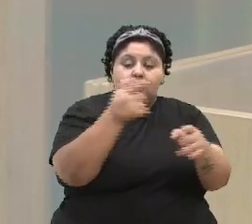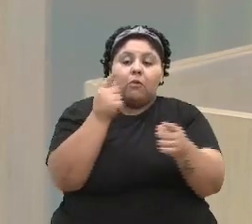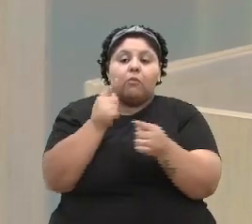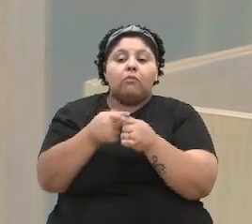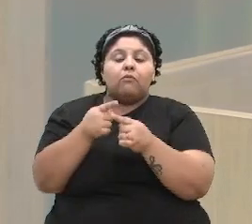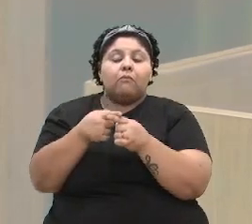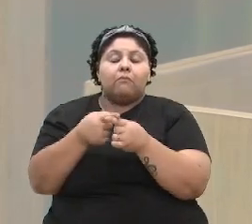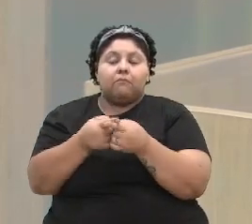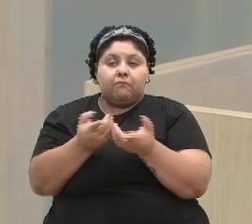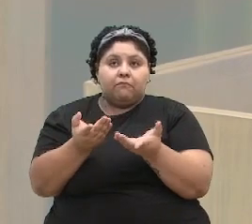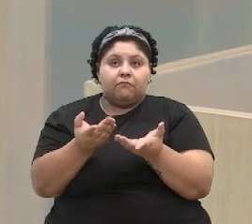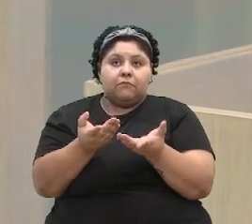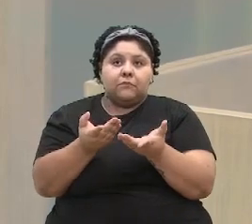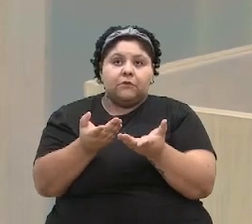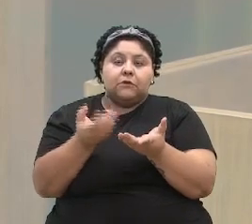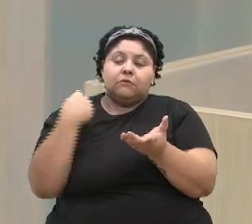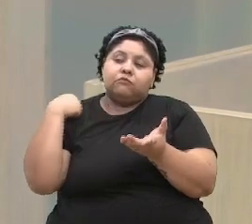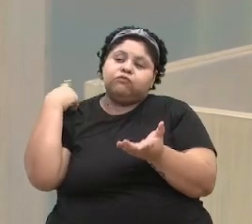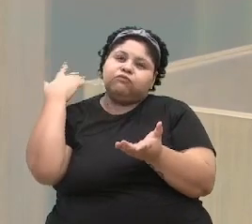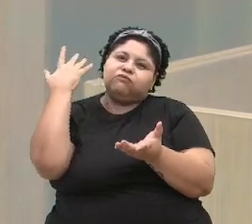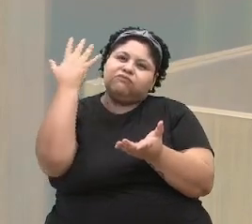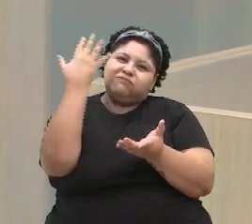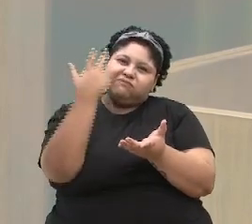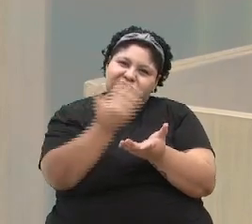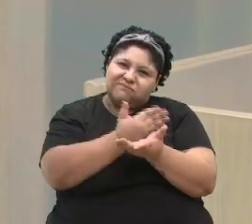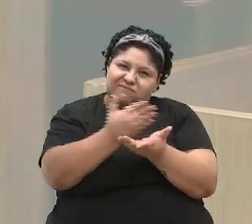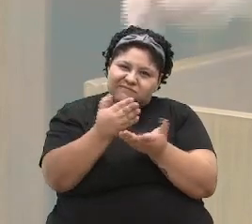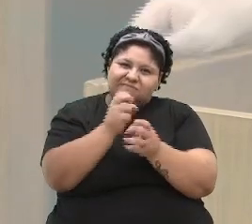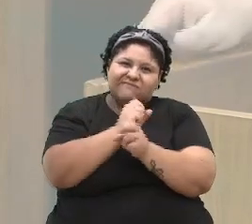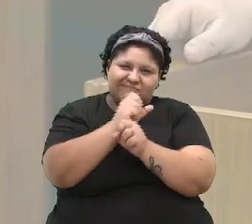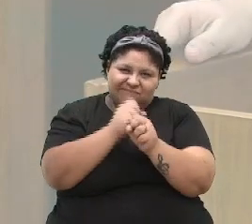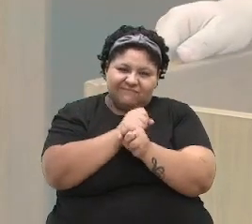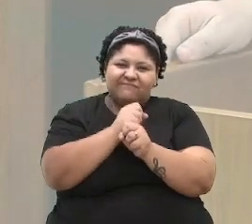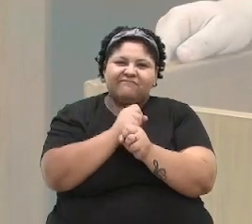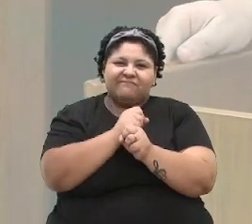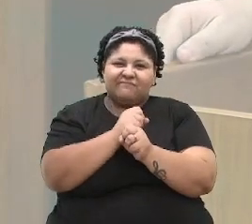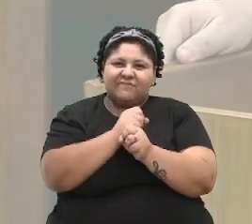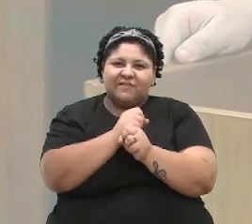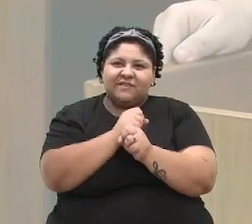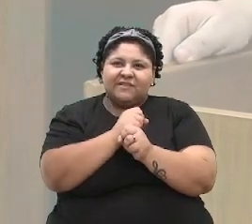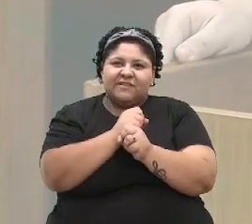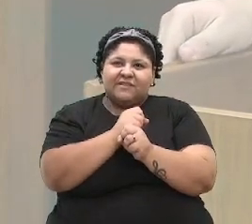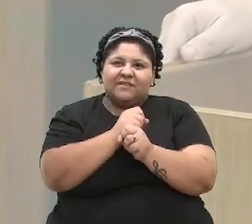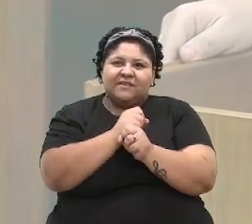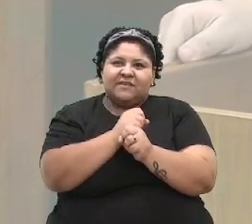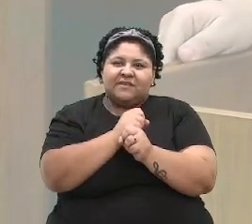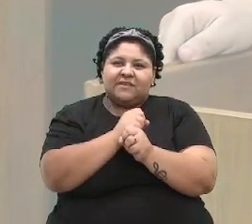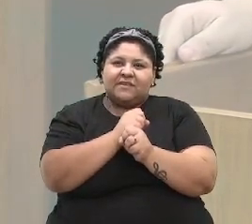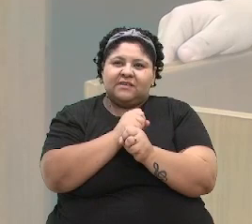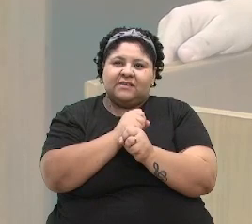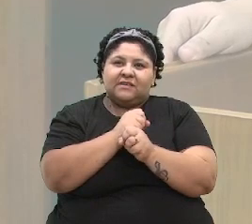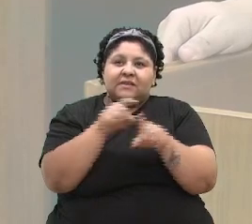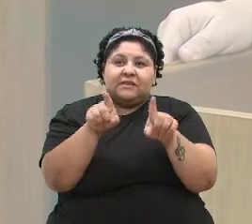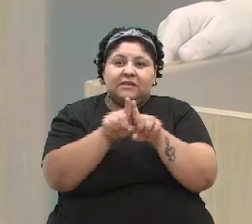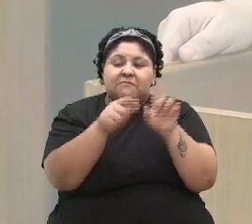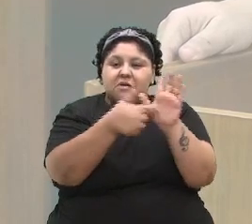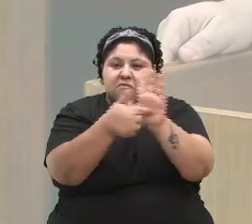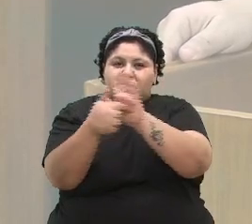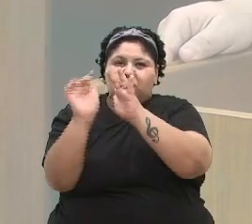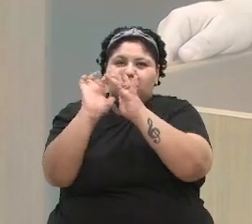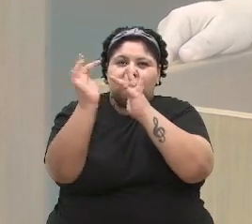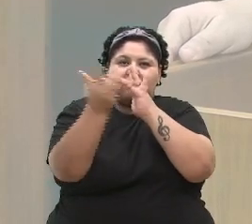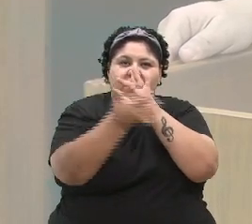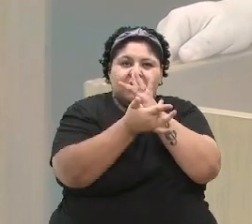Porque vem desde o início do ano e até em uma das minhas postagens na rede social, onde a gente